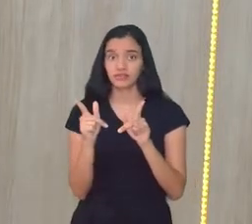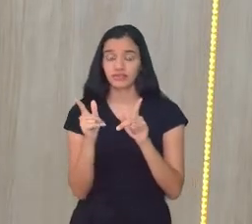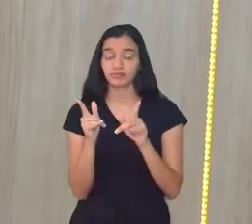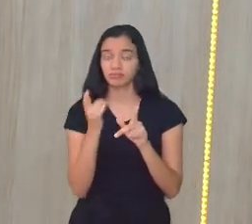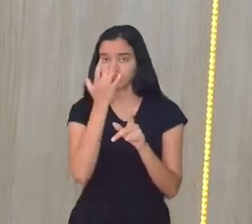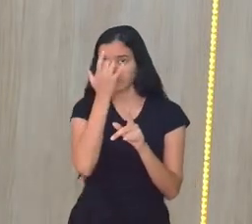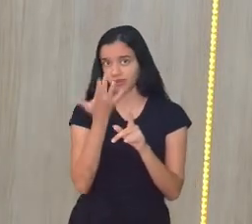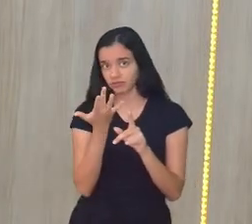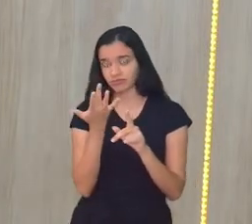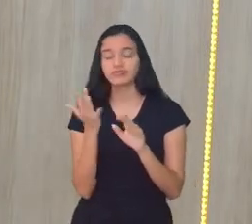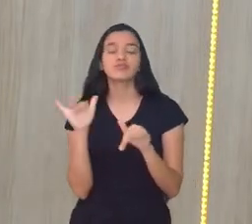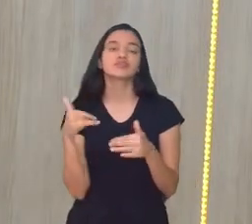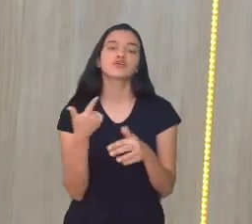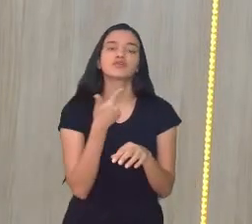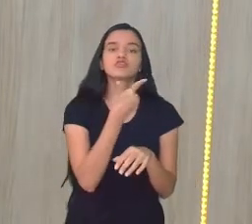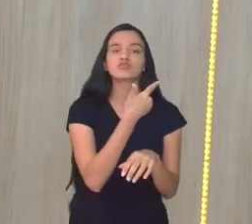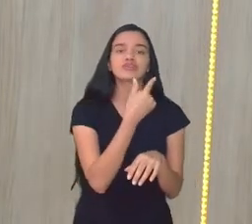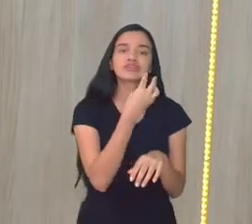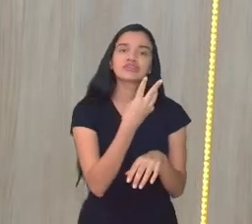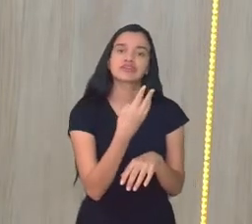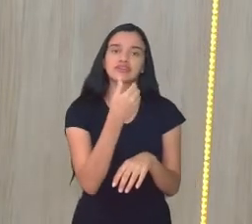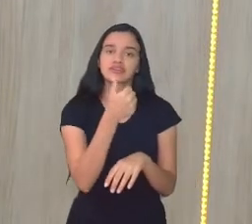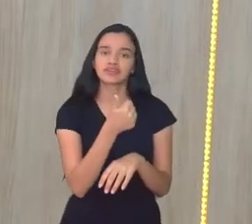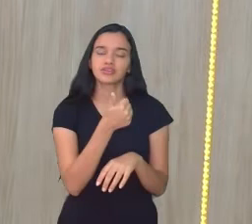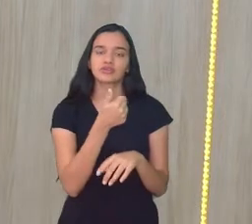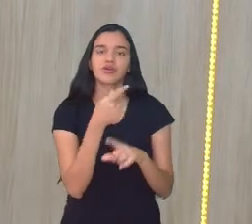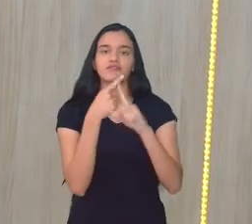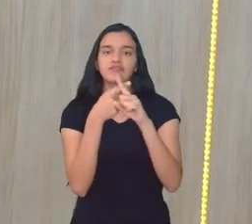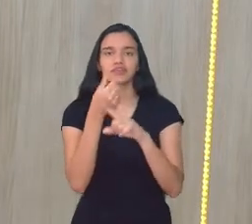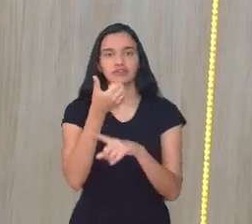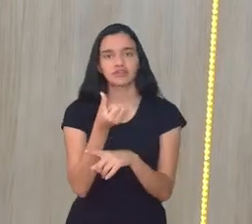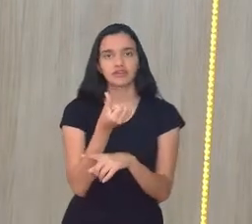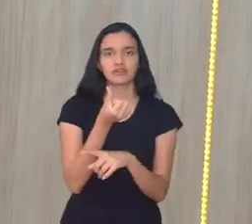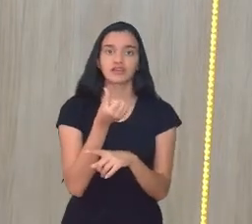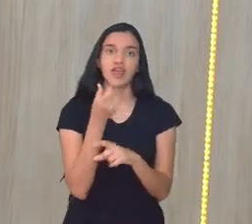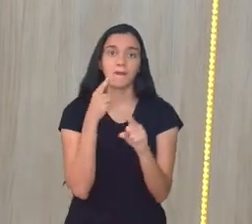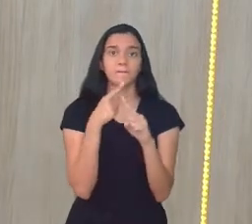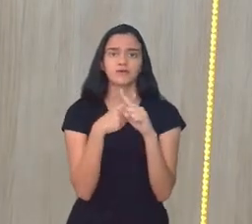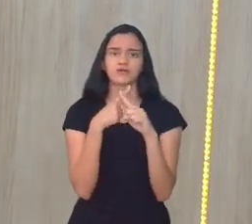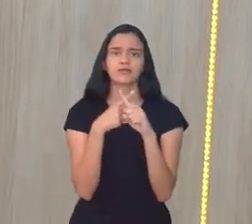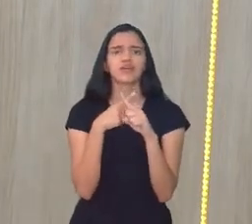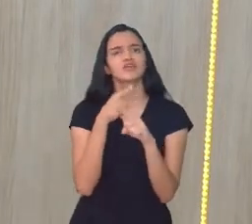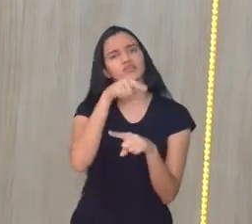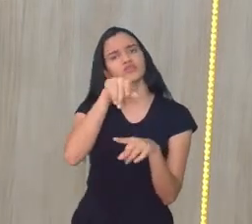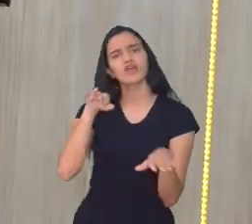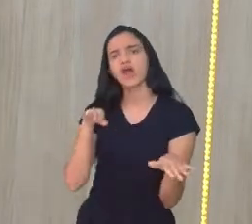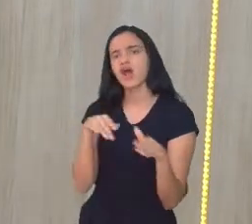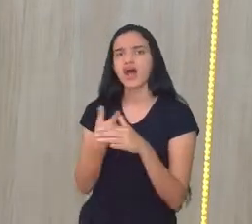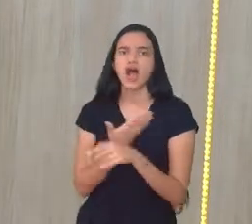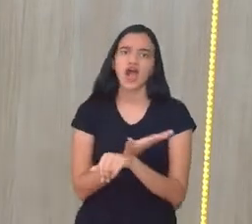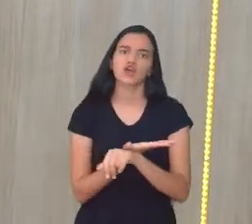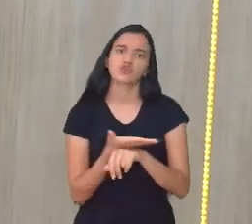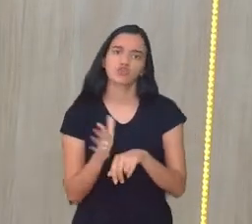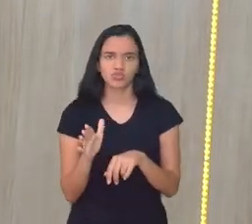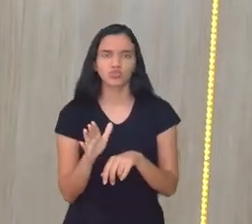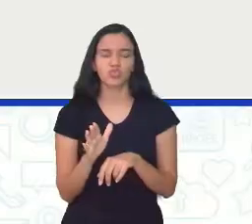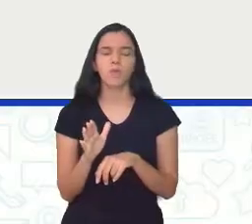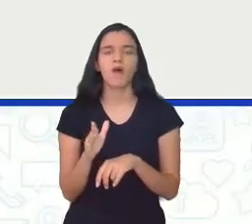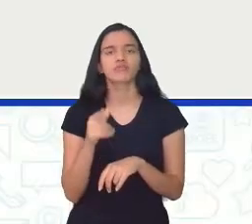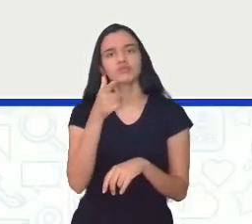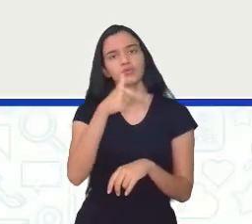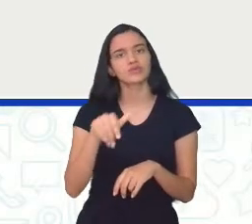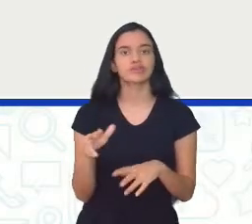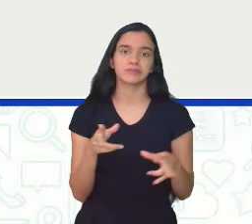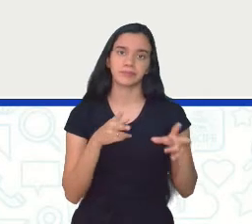Então, esse 231 vezes 6 é a multiplicação que vocês estão acostumados. Pode dar um zoom, que aí eles